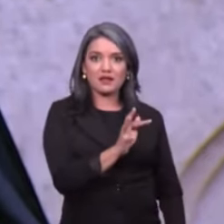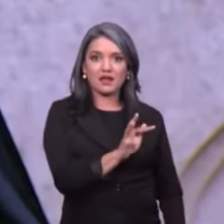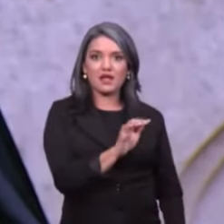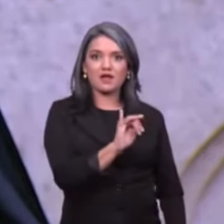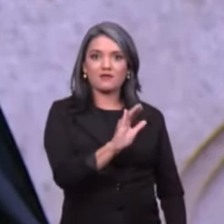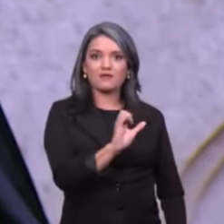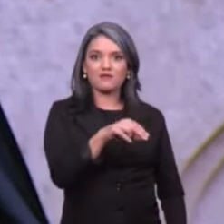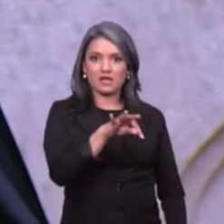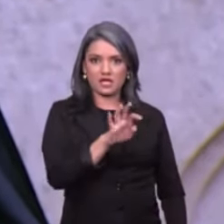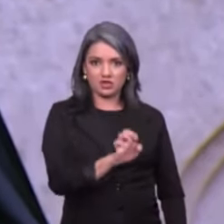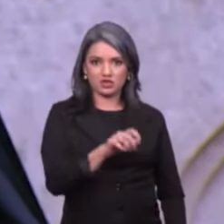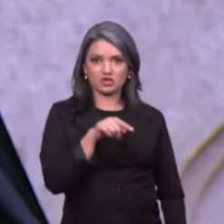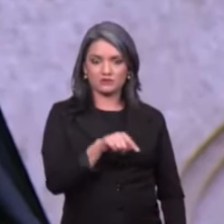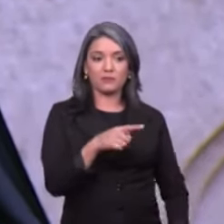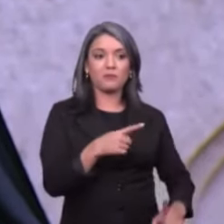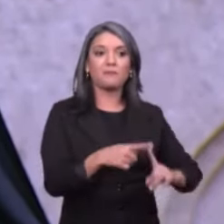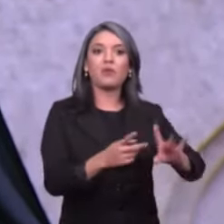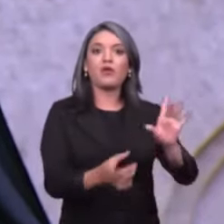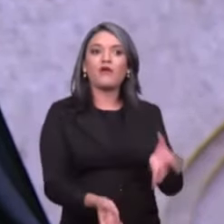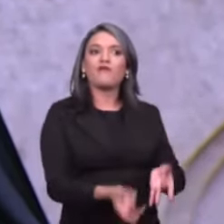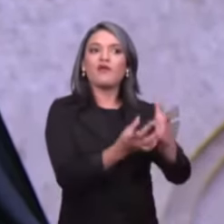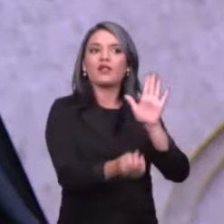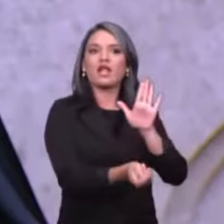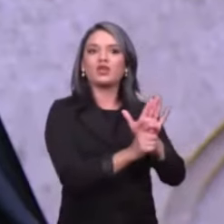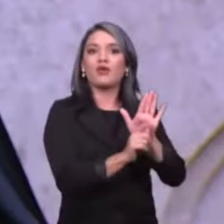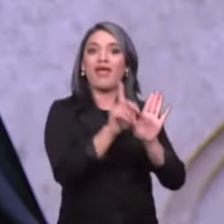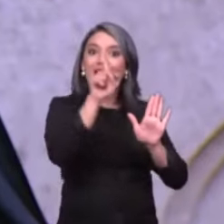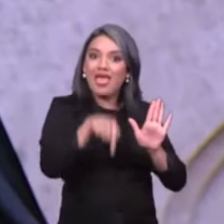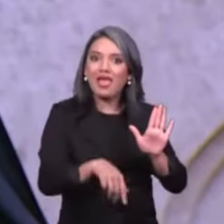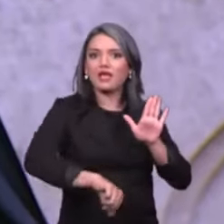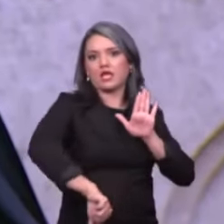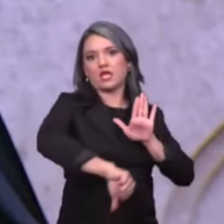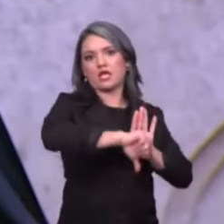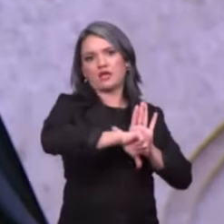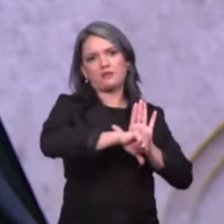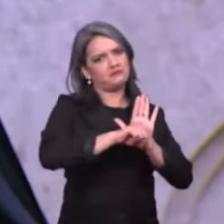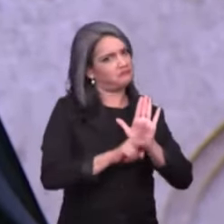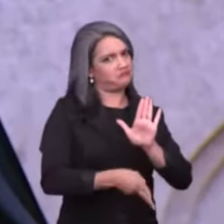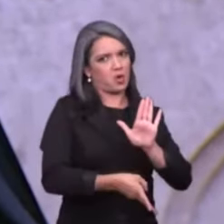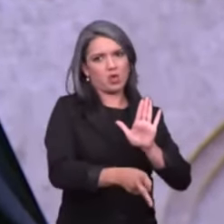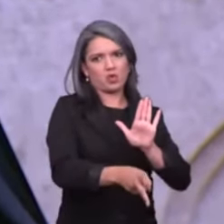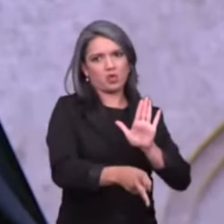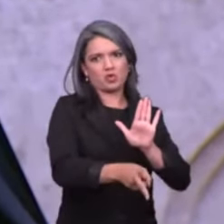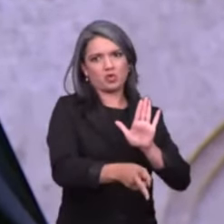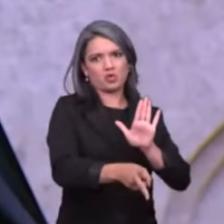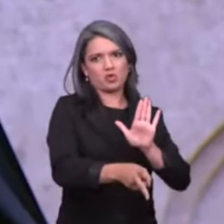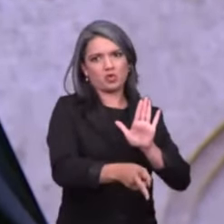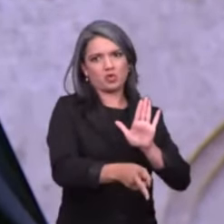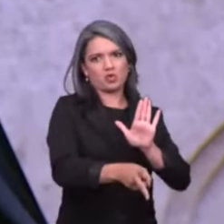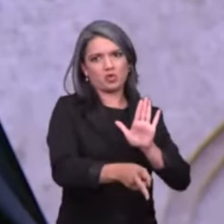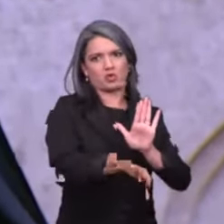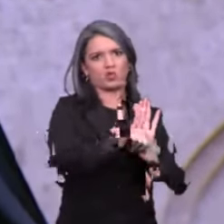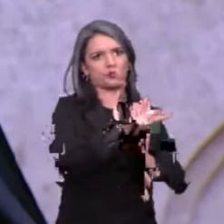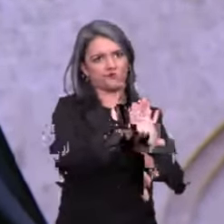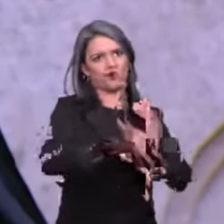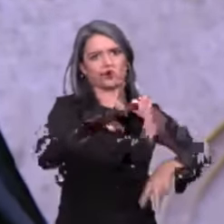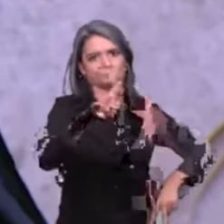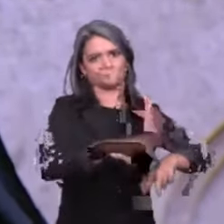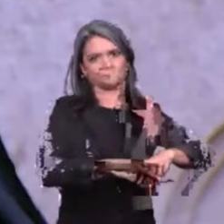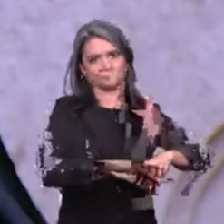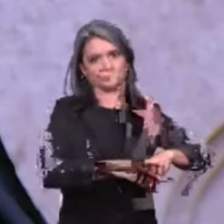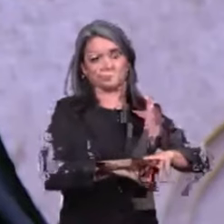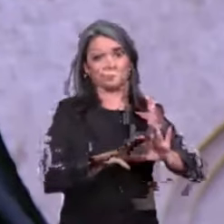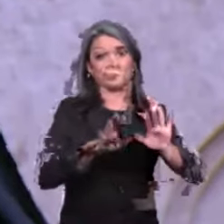de drogas é crime e continua a ser crime sancionado com a pena de prisão. Se nós